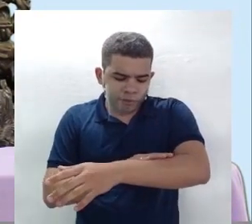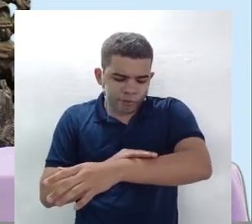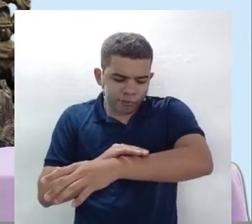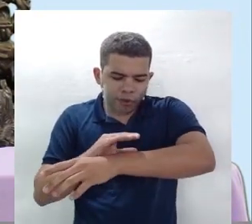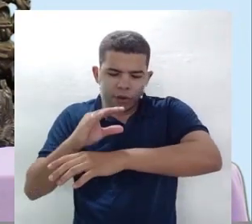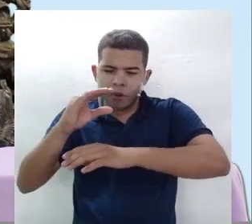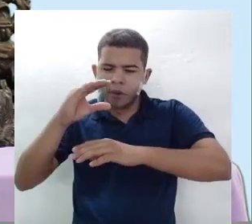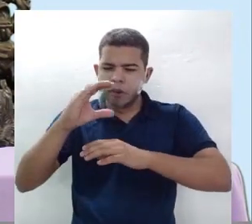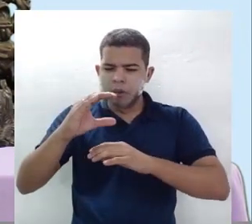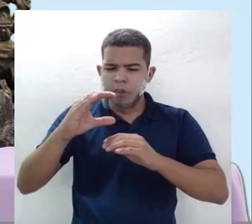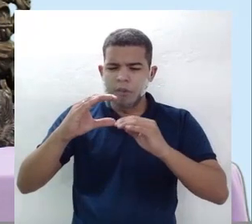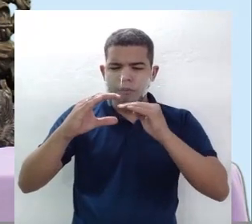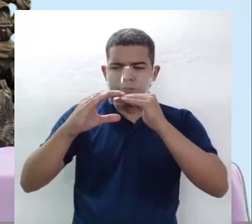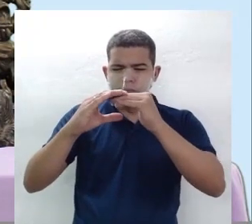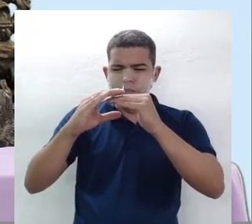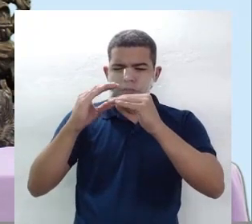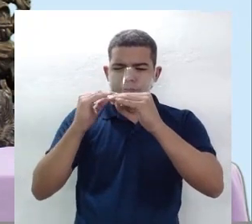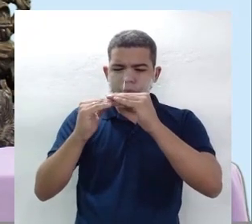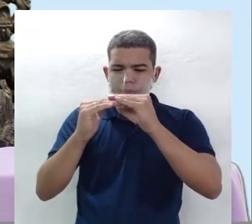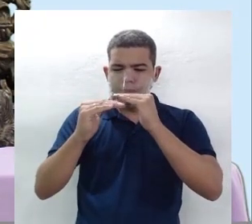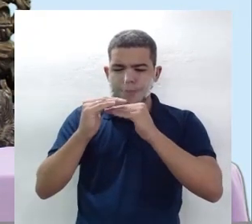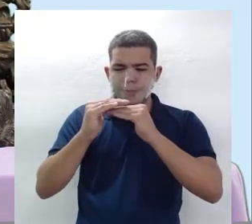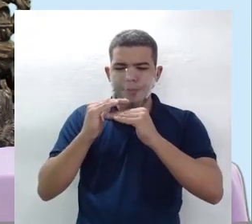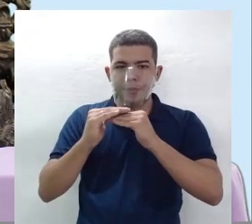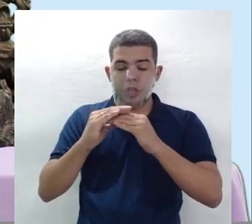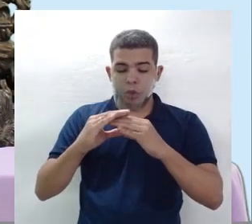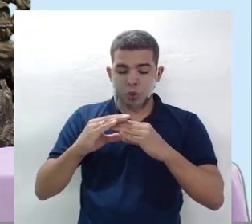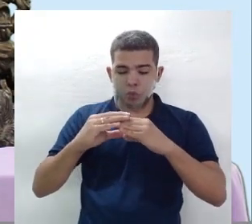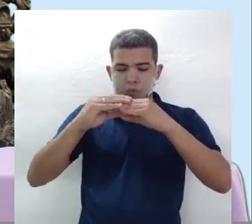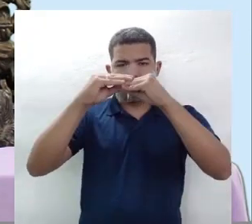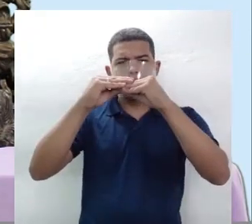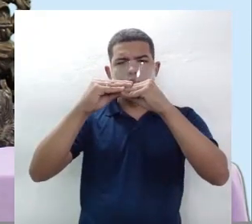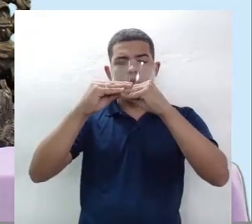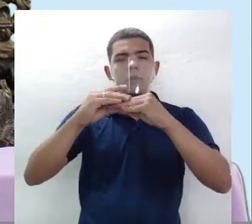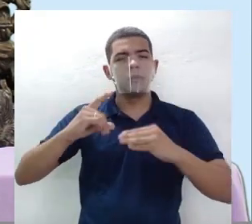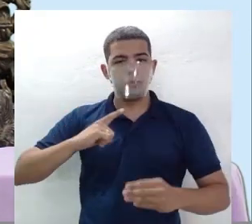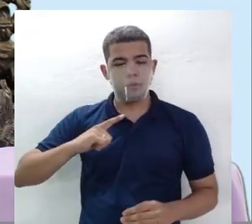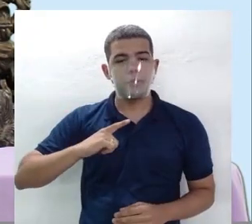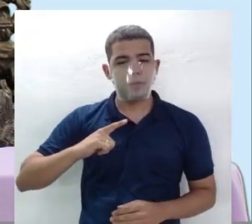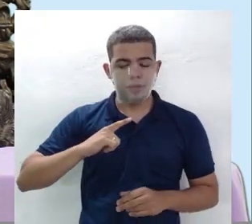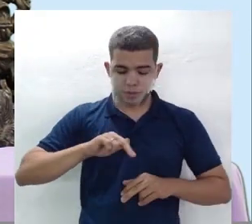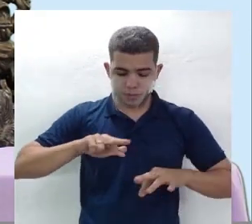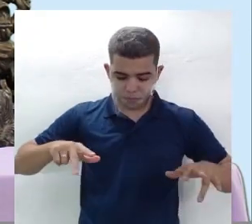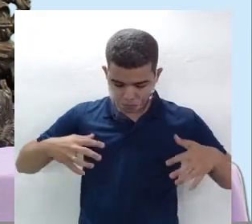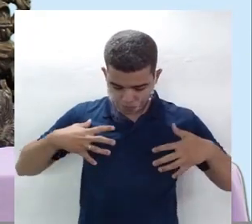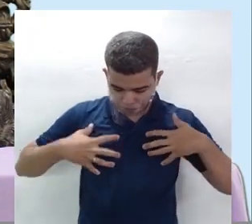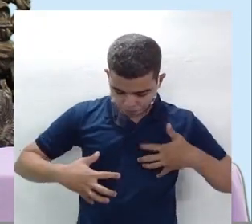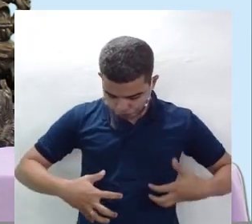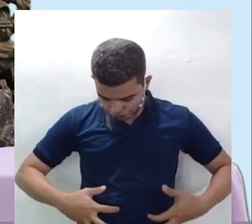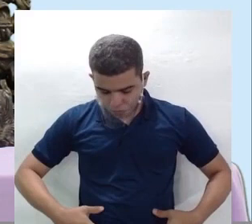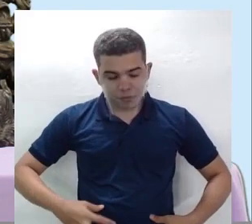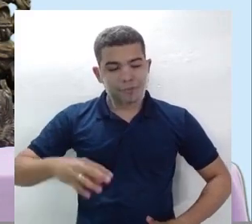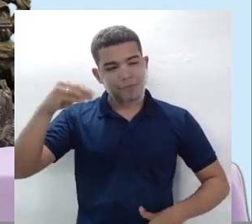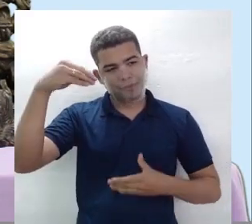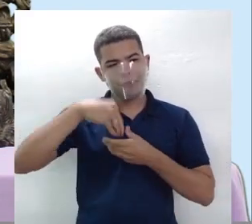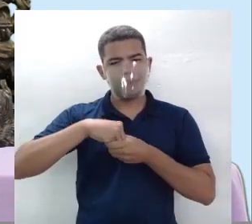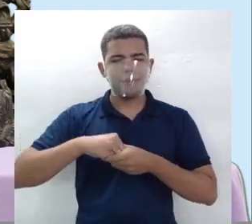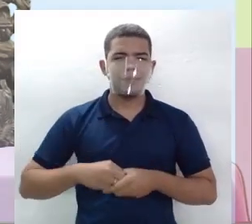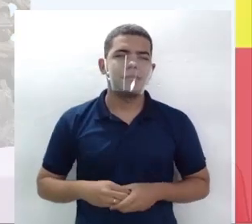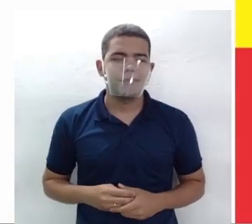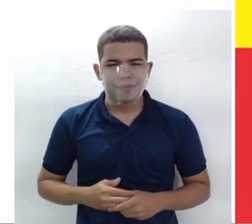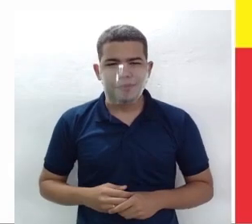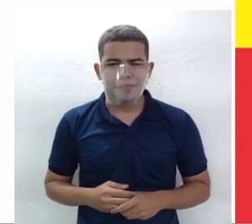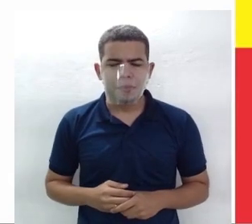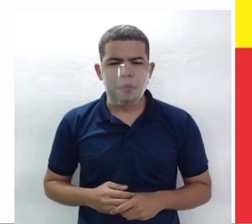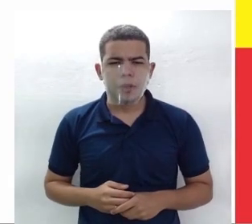que, quando se agrupam, eles formam os órgãos. Toda vez quando se fala de um sistema, a gente diz